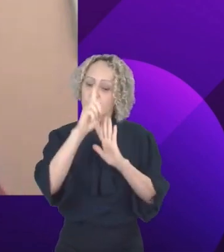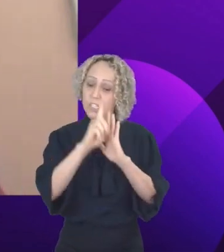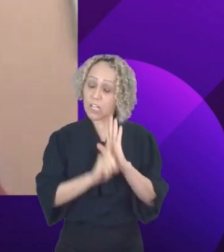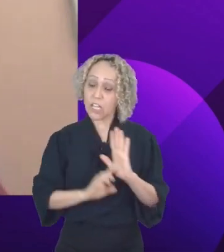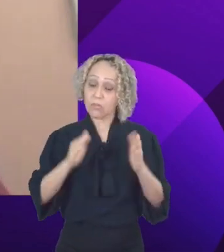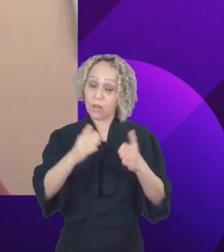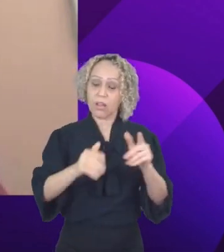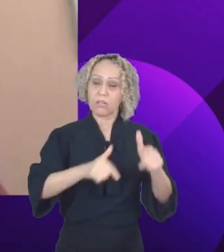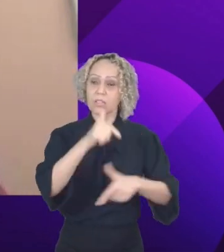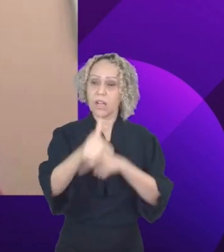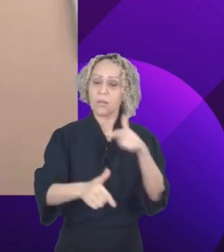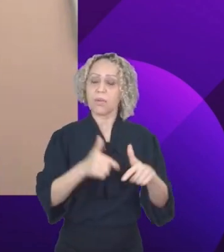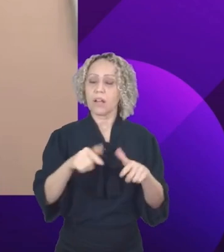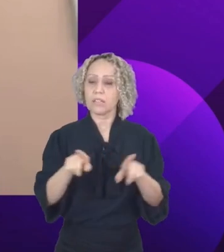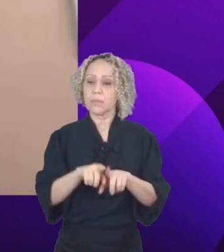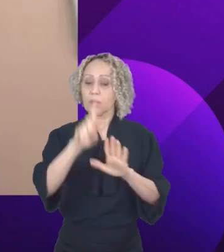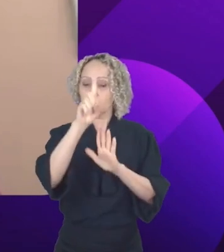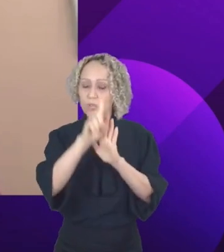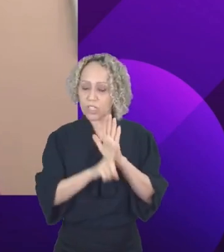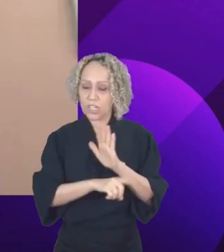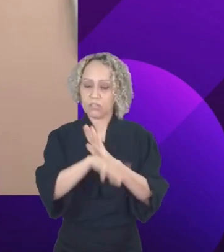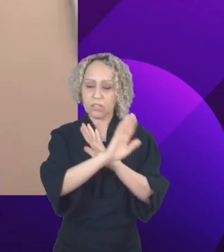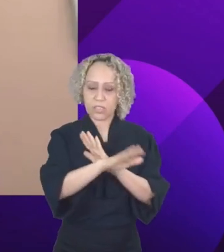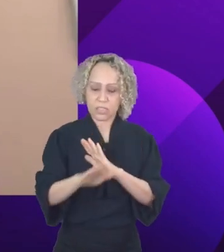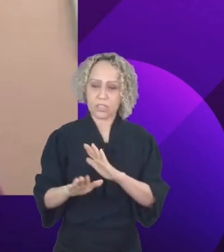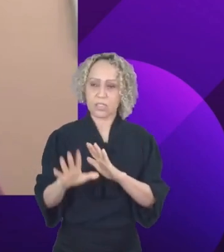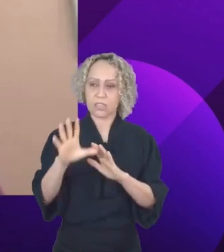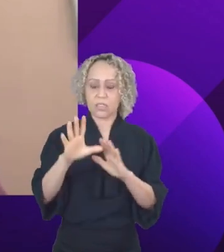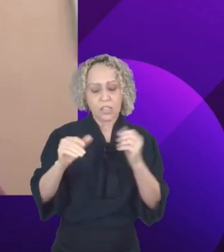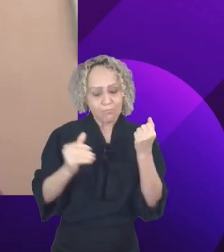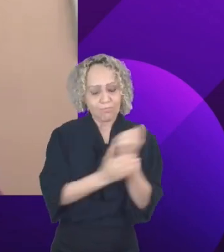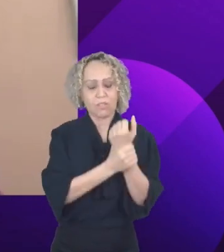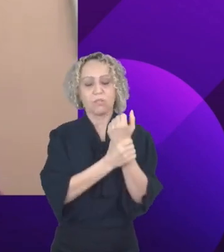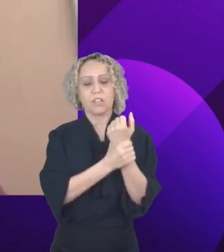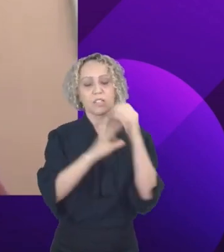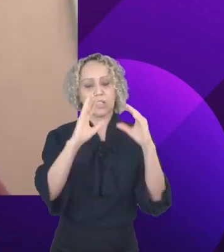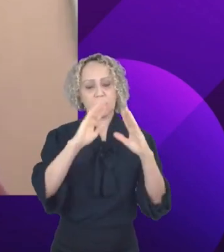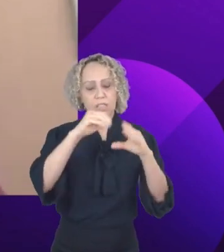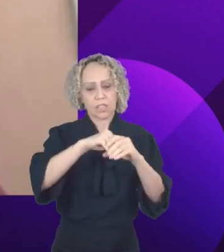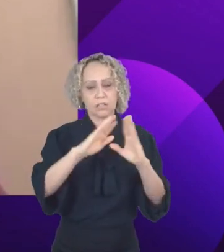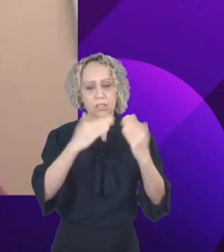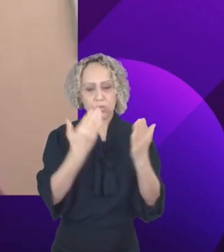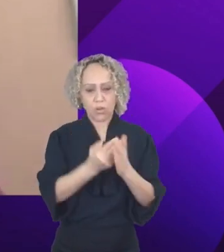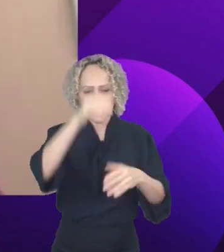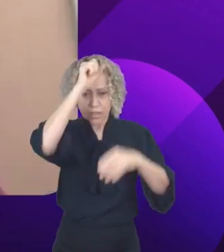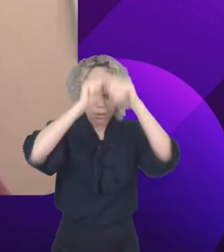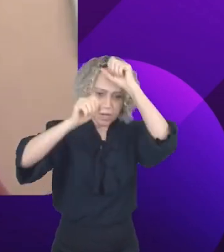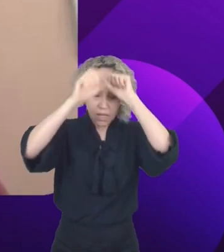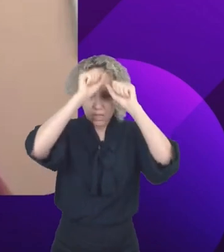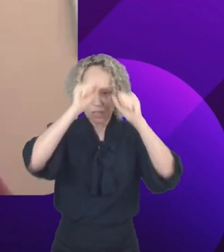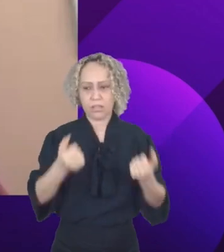mas também o direito dessa criança em estar em segurança e aprendendo. E aí a